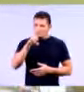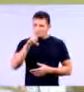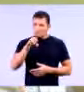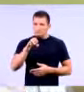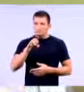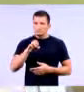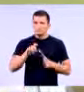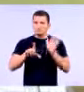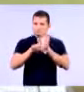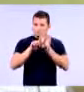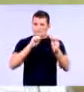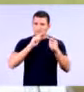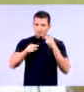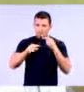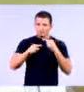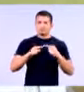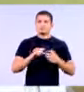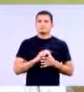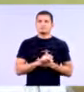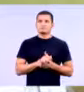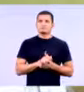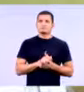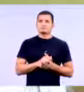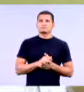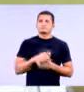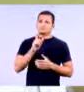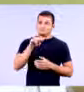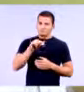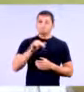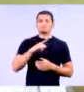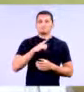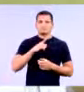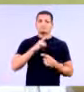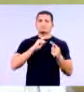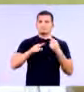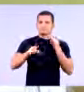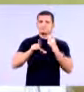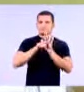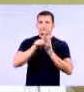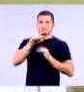O crime que é o plágio, né? O